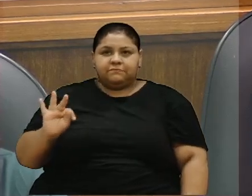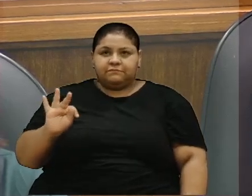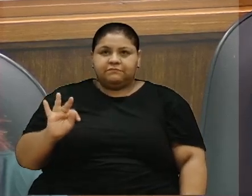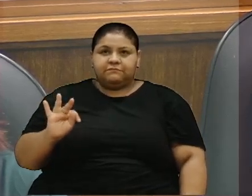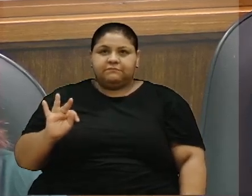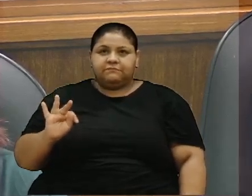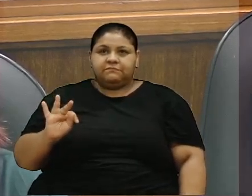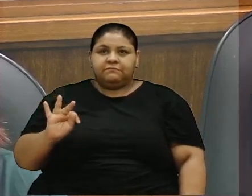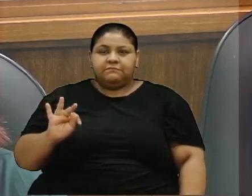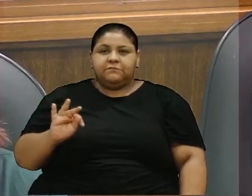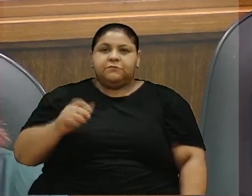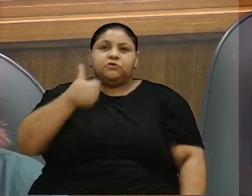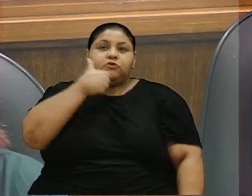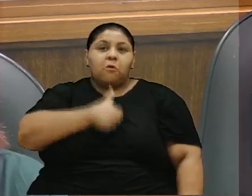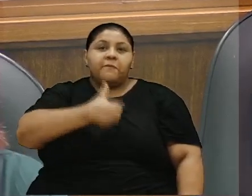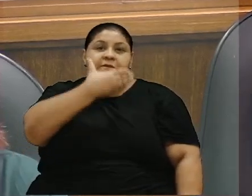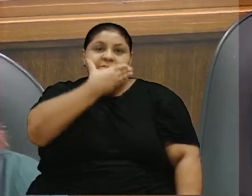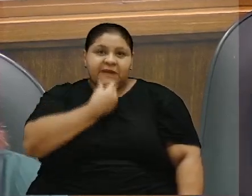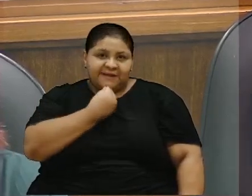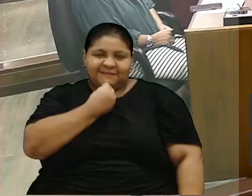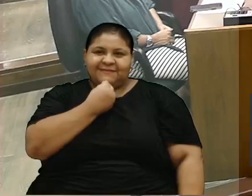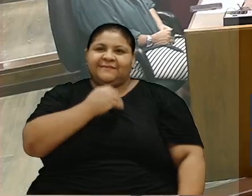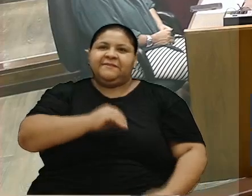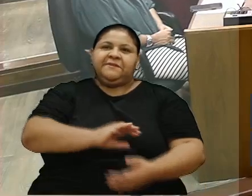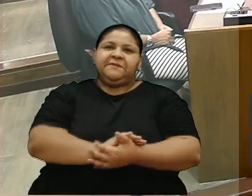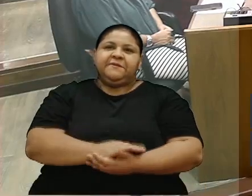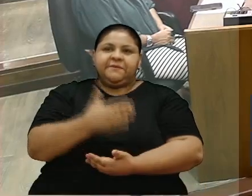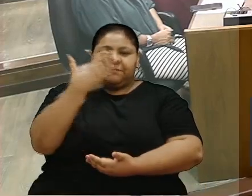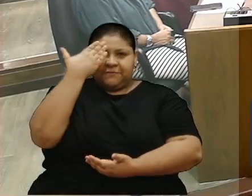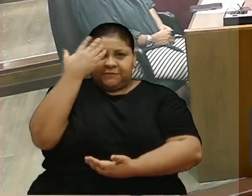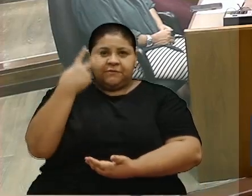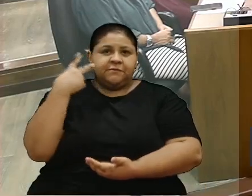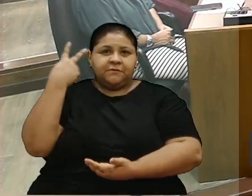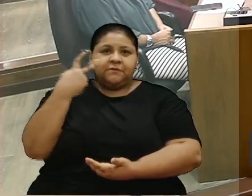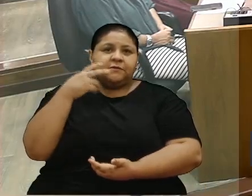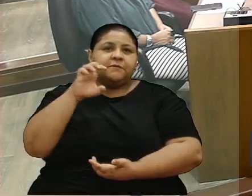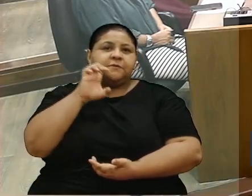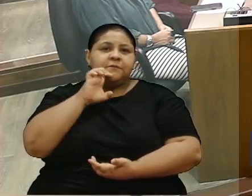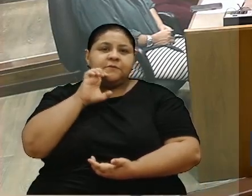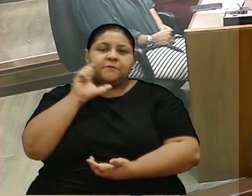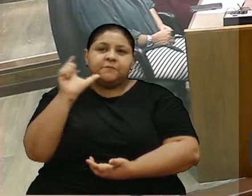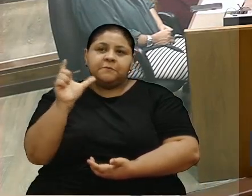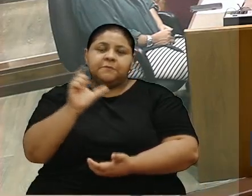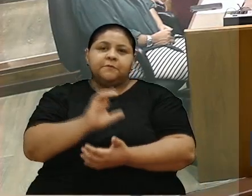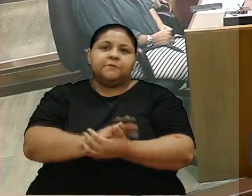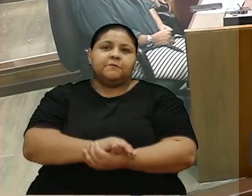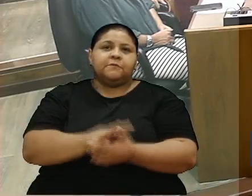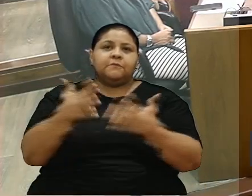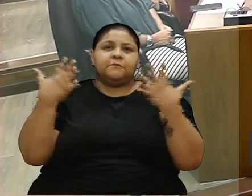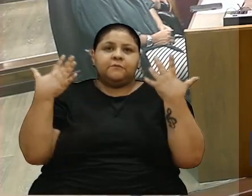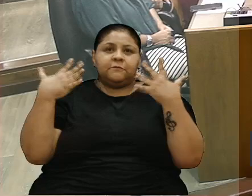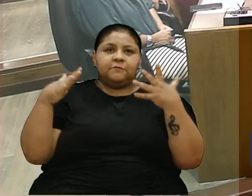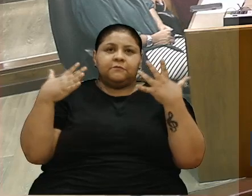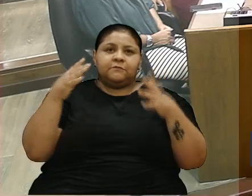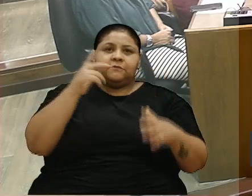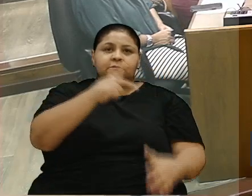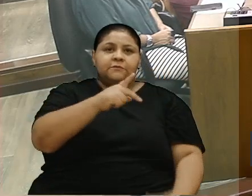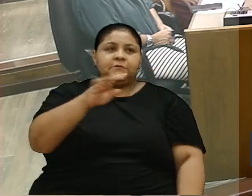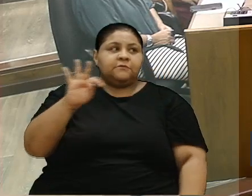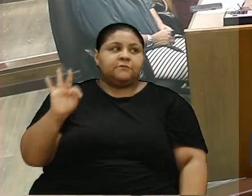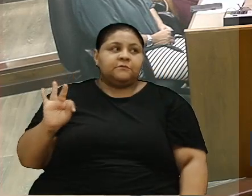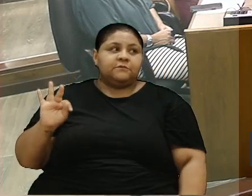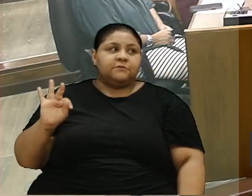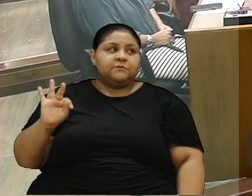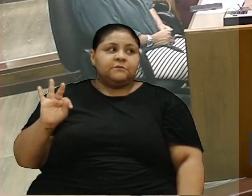das Trabalhadoras. Muito obrigada, vereadora Estela, pelas palavras também. E parabéns ao Partido dos Trabalhadores pela passagem